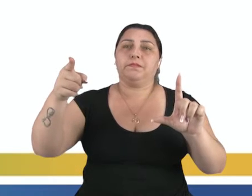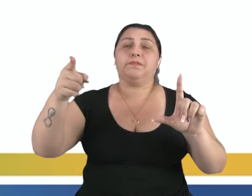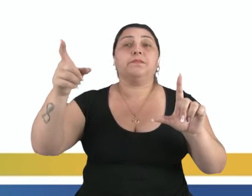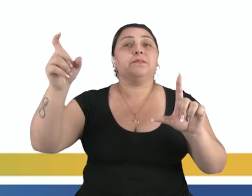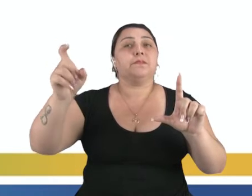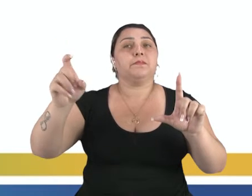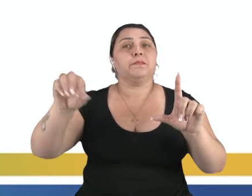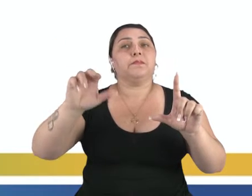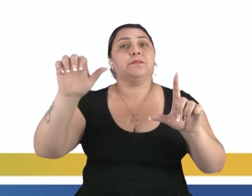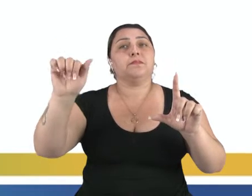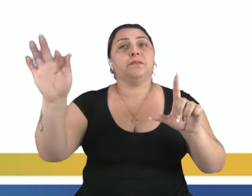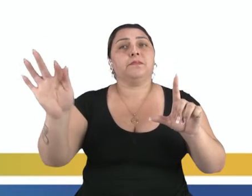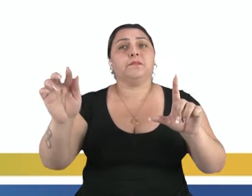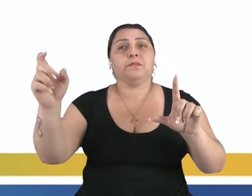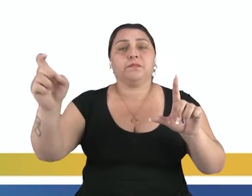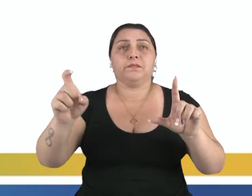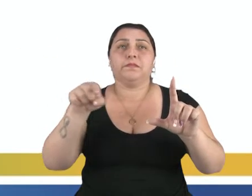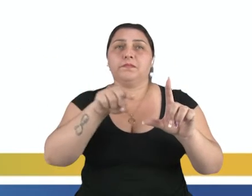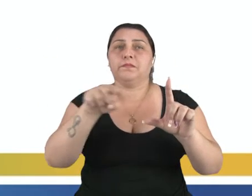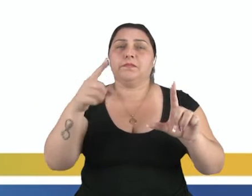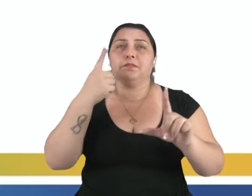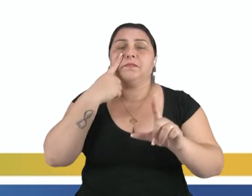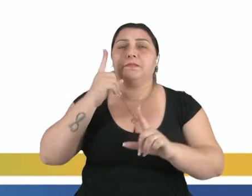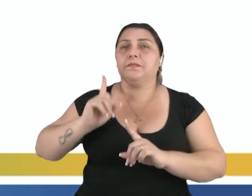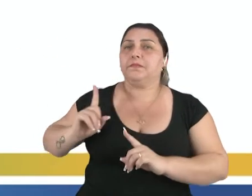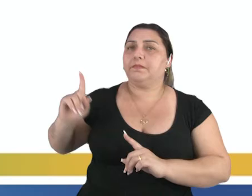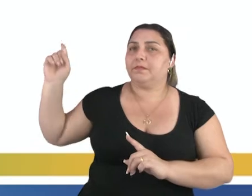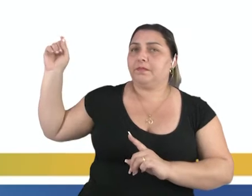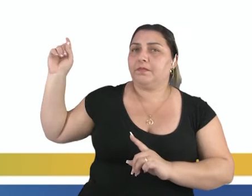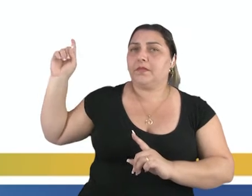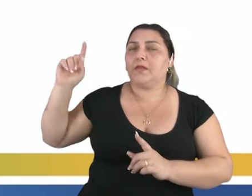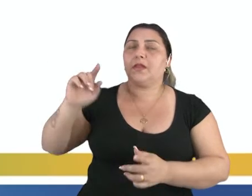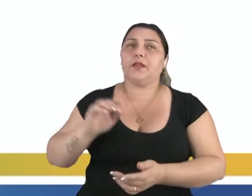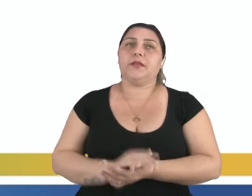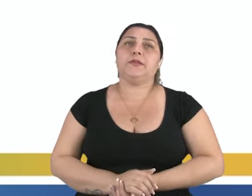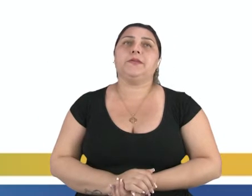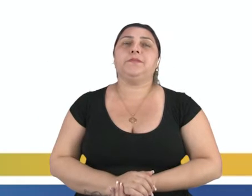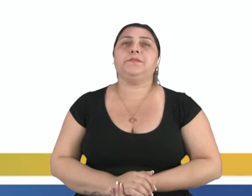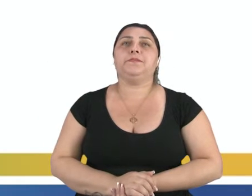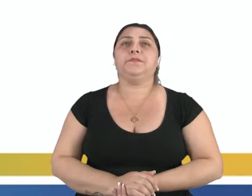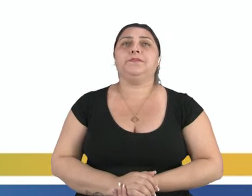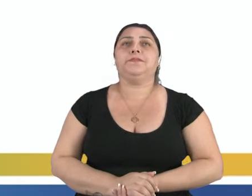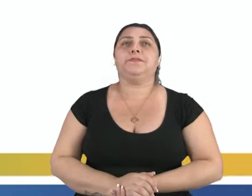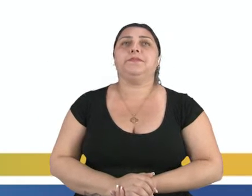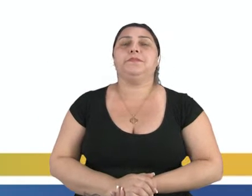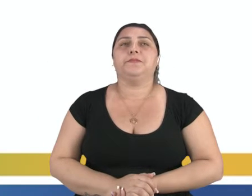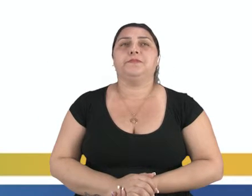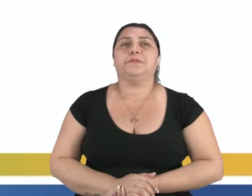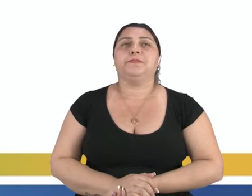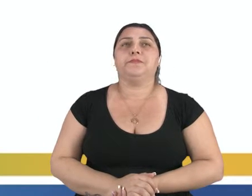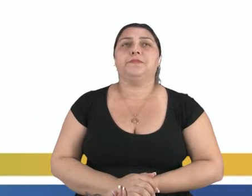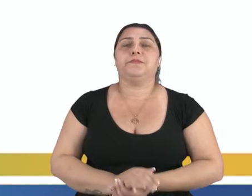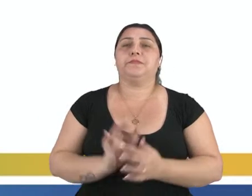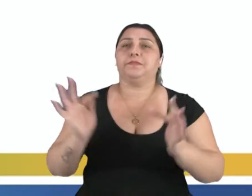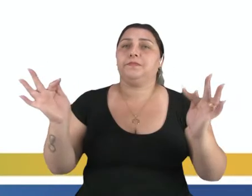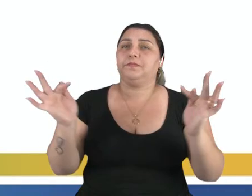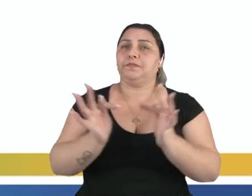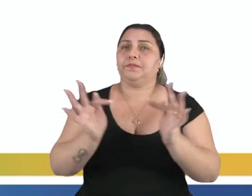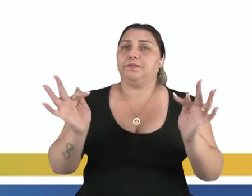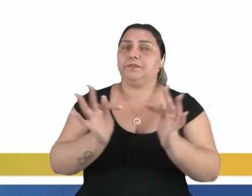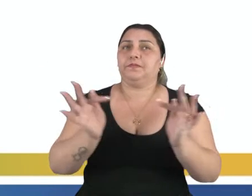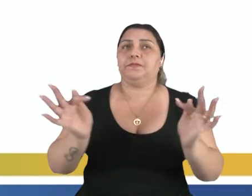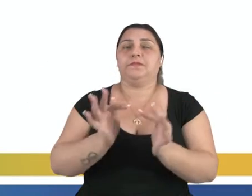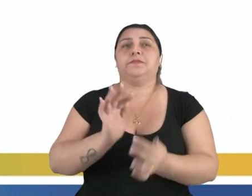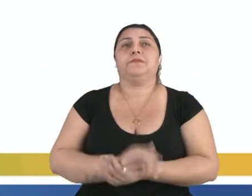imagem geometricamente da nossa função afim, onde ela aparecerá o domínio,